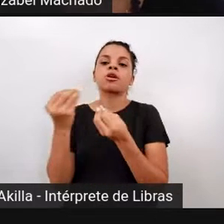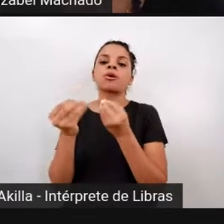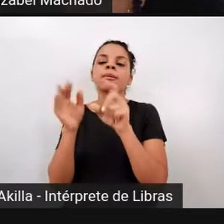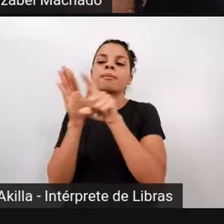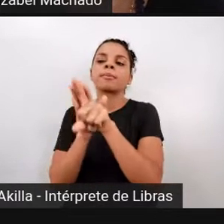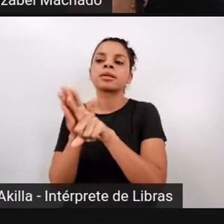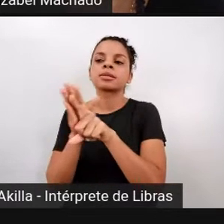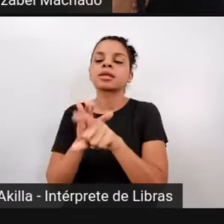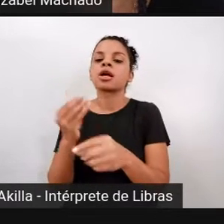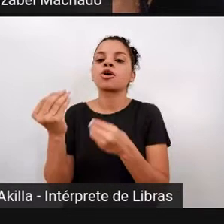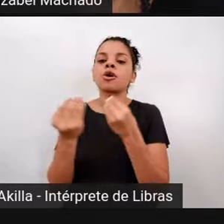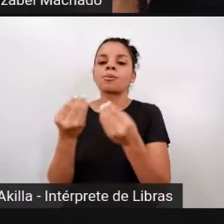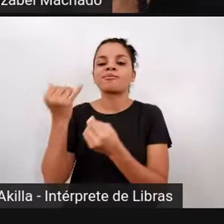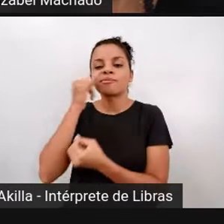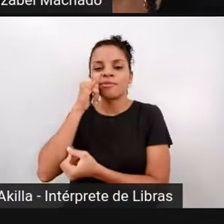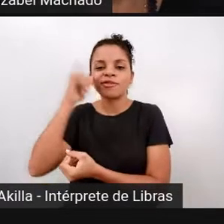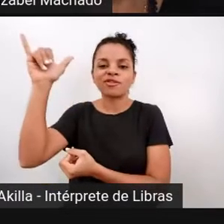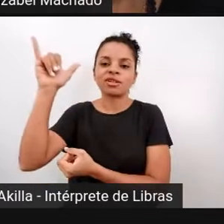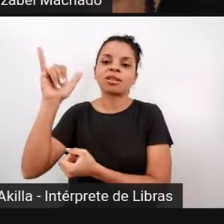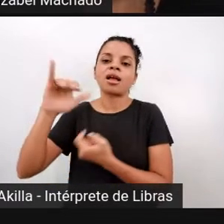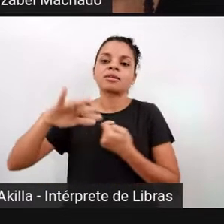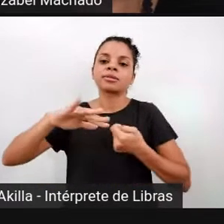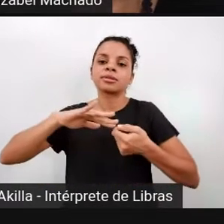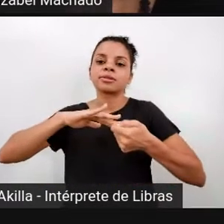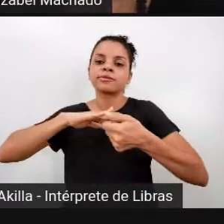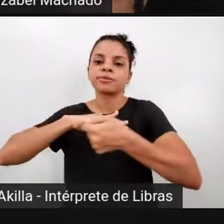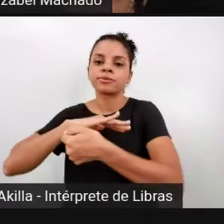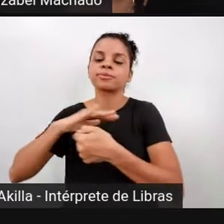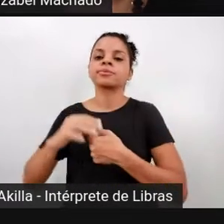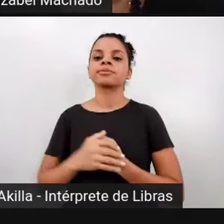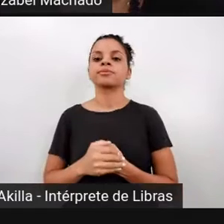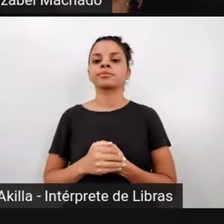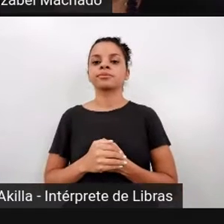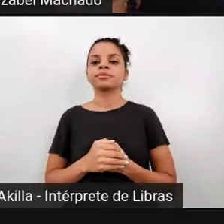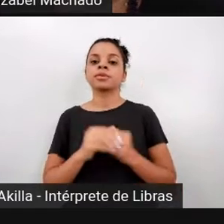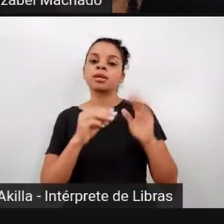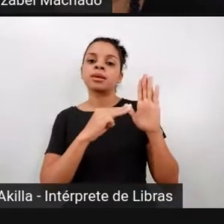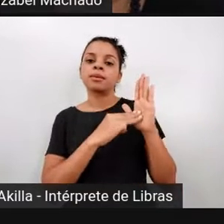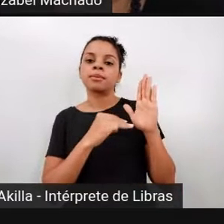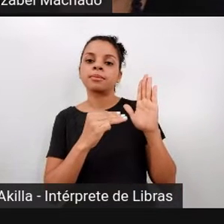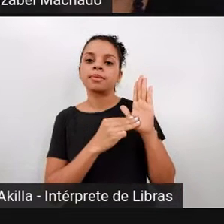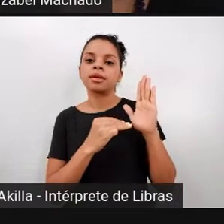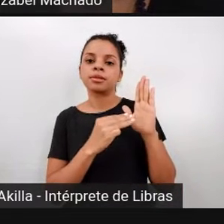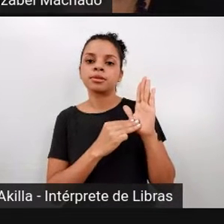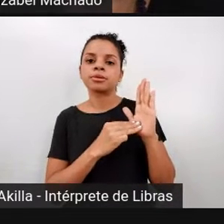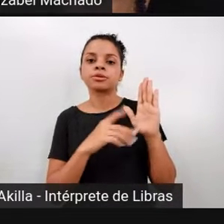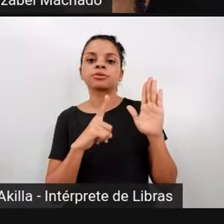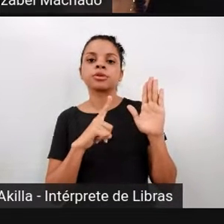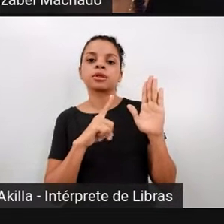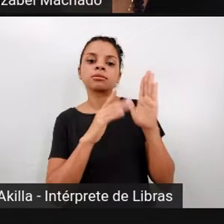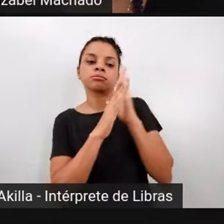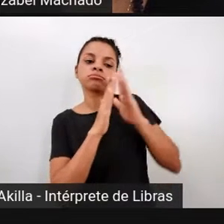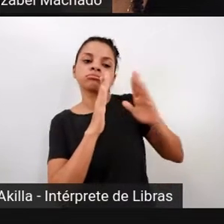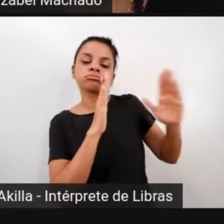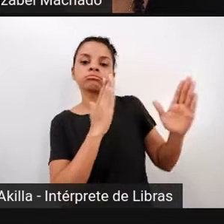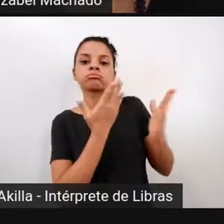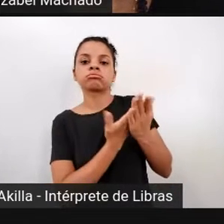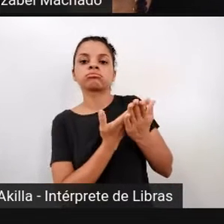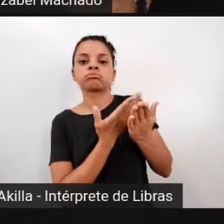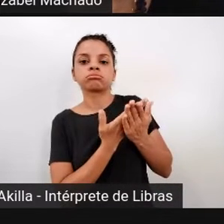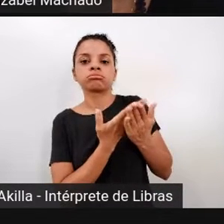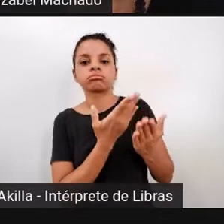a desinformação, né? Rapidamente, a metodologia vai incluir, além dos estudos bibliográficos,